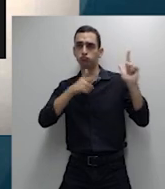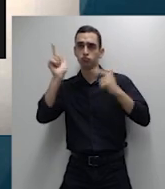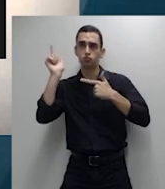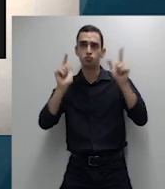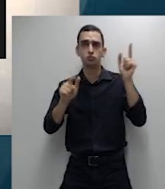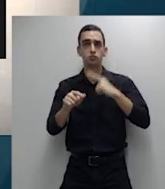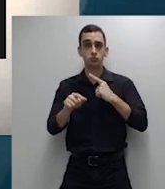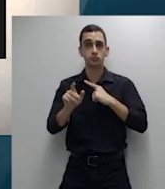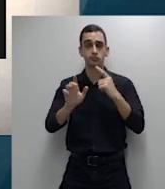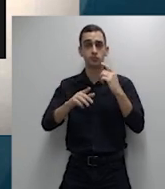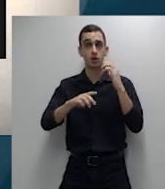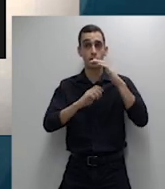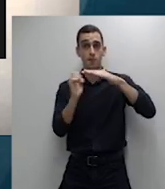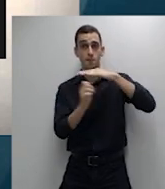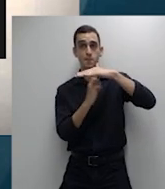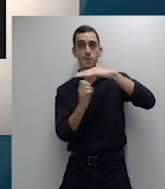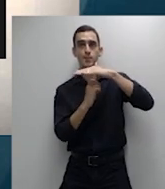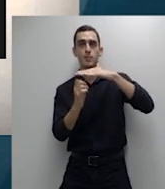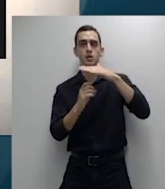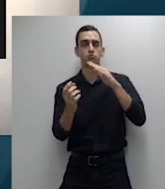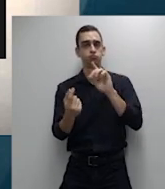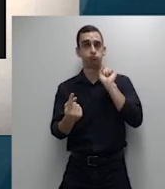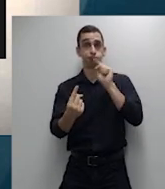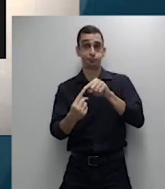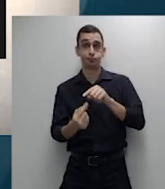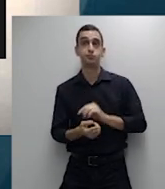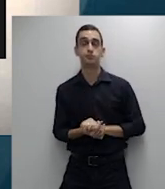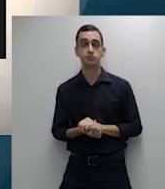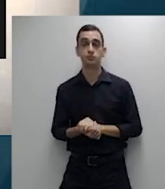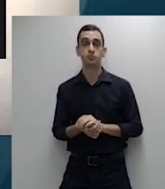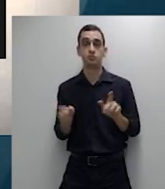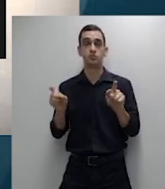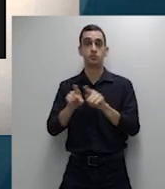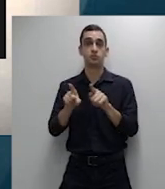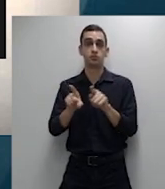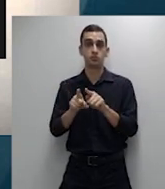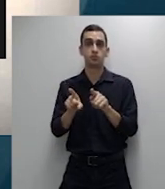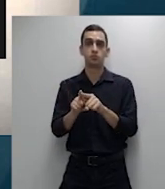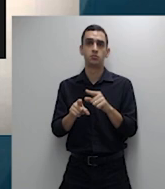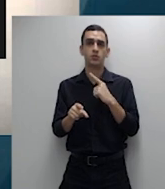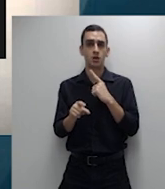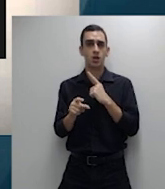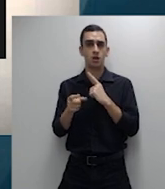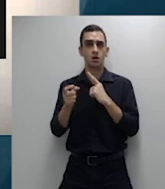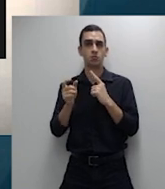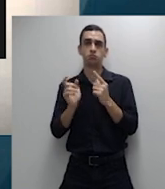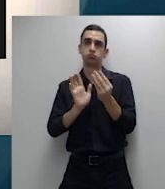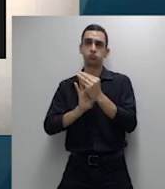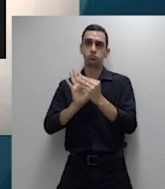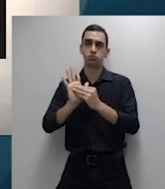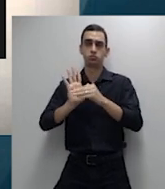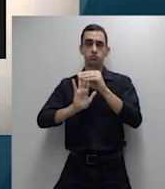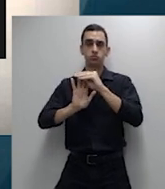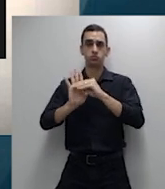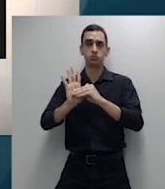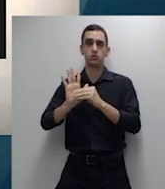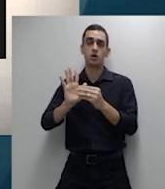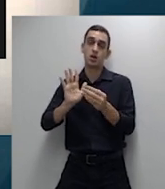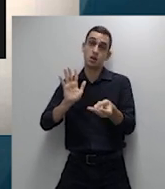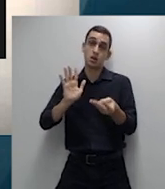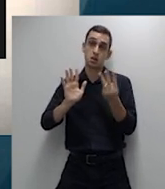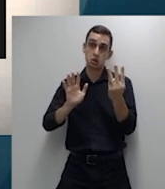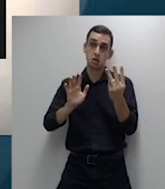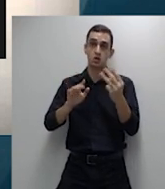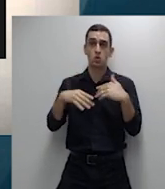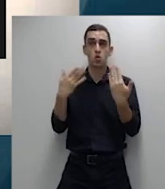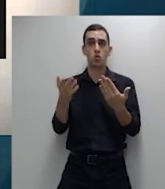daí o direito falimentar protagonizar e aqui estão três mas a própria prova do grupo 2 composta